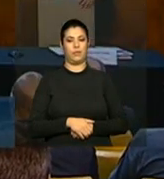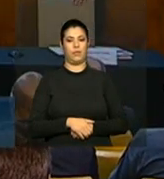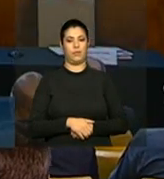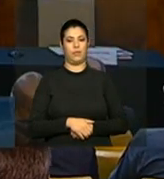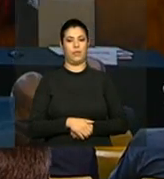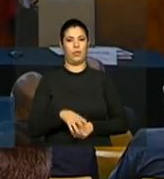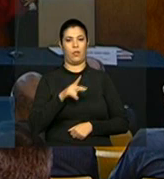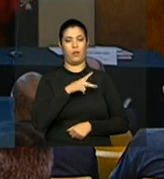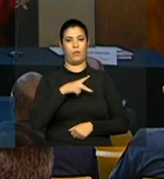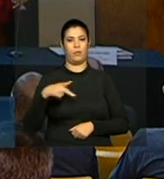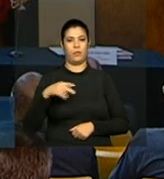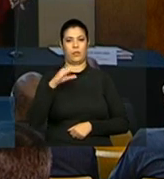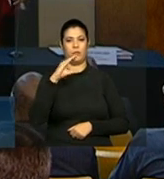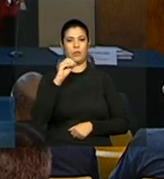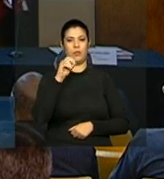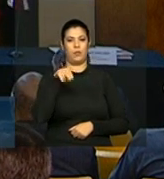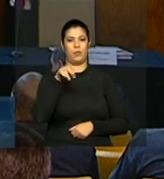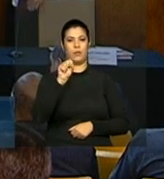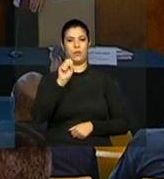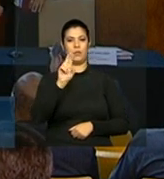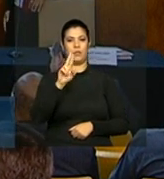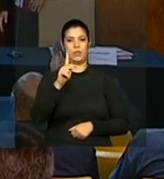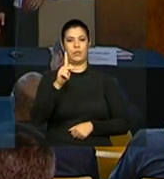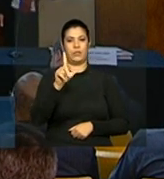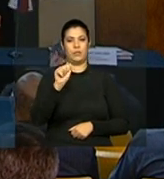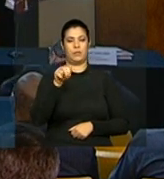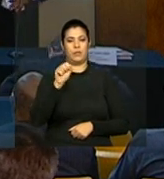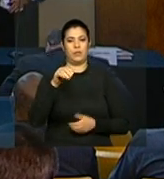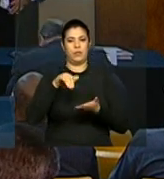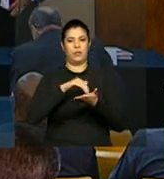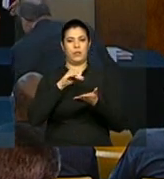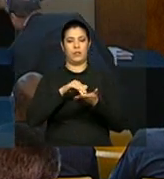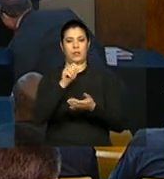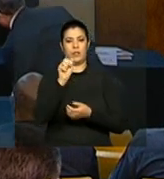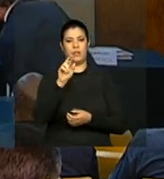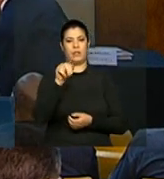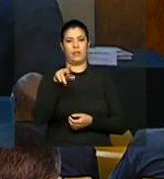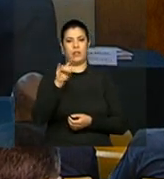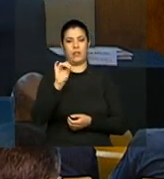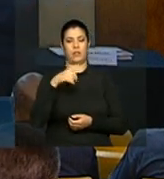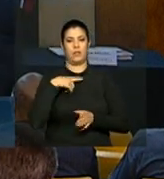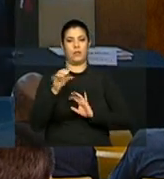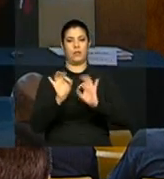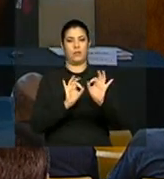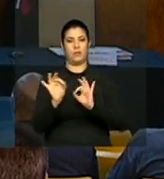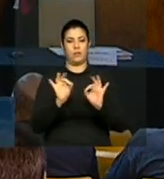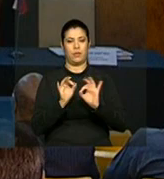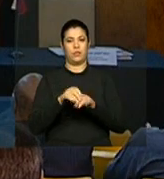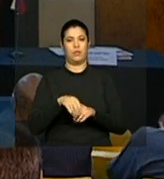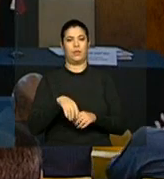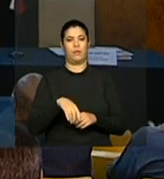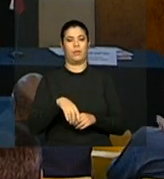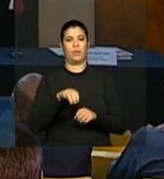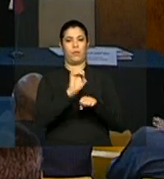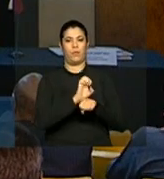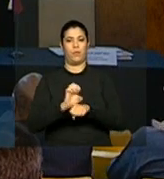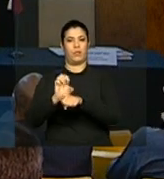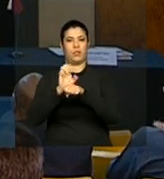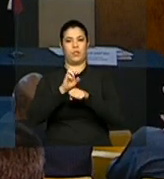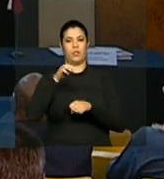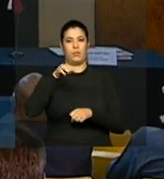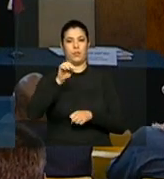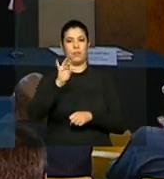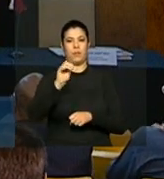O presidente do Conceplã, secretário Arnaldo Alves de Souza Neto, secretário de planejamento do estado de Mato Grosso.